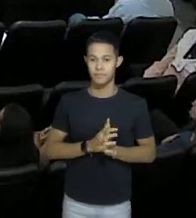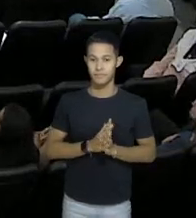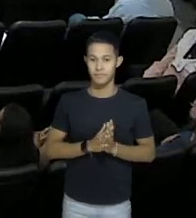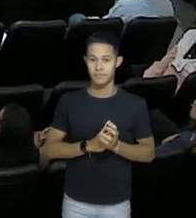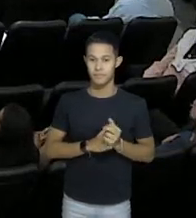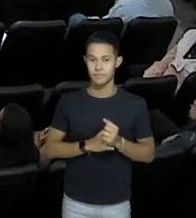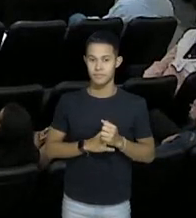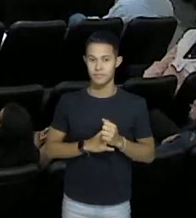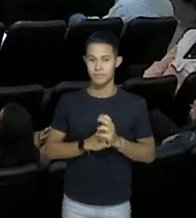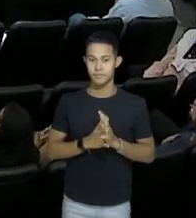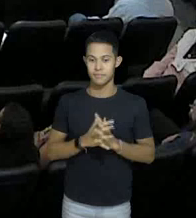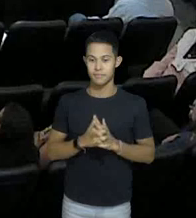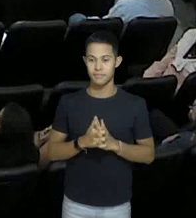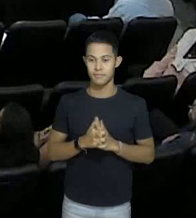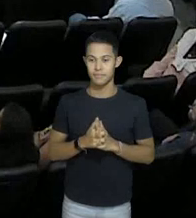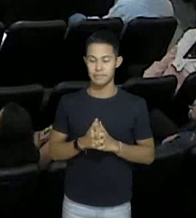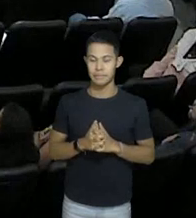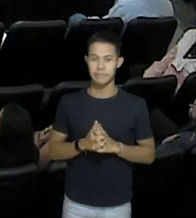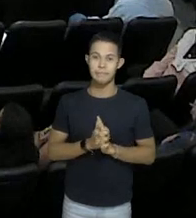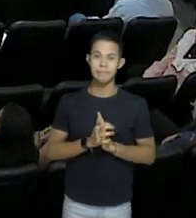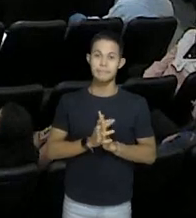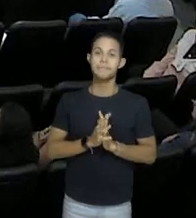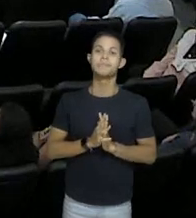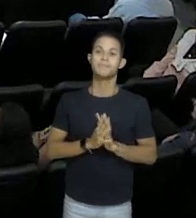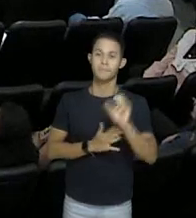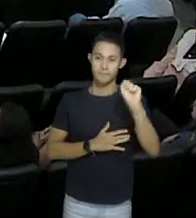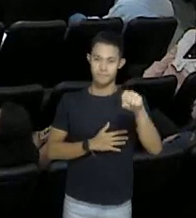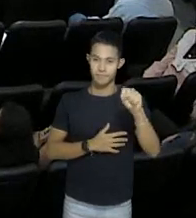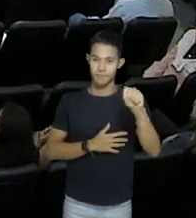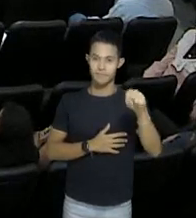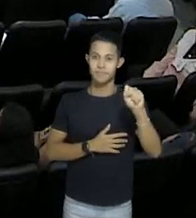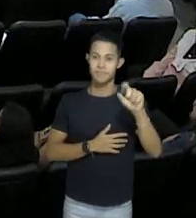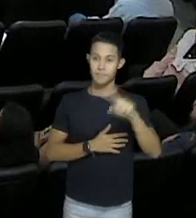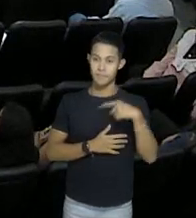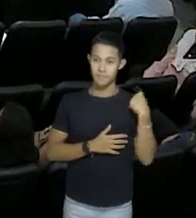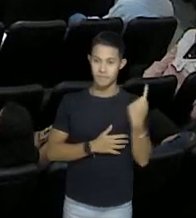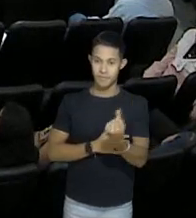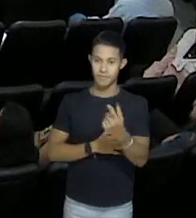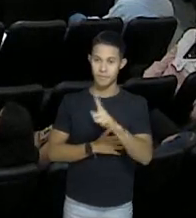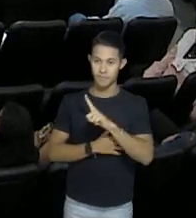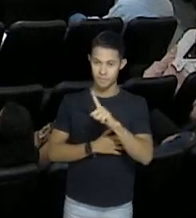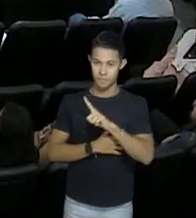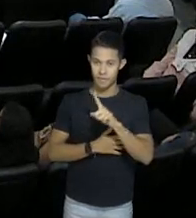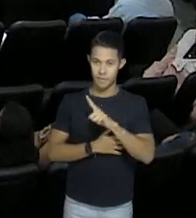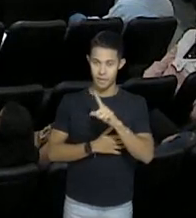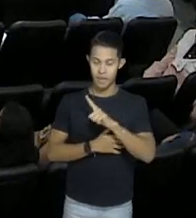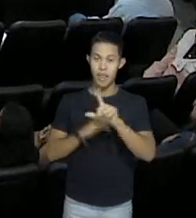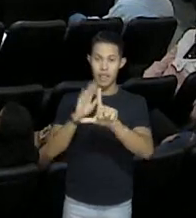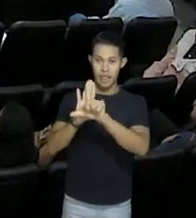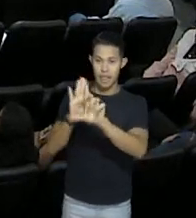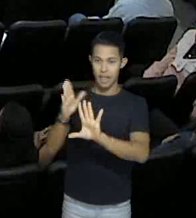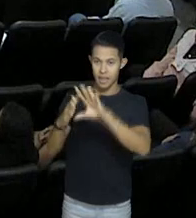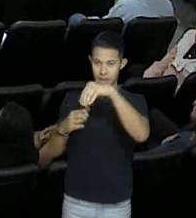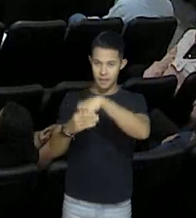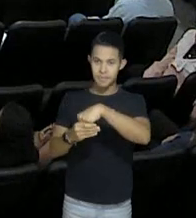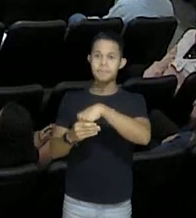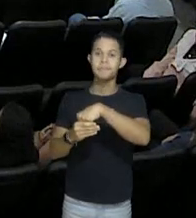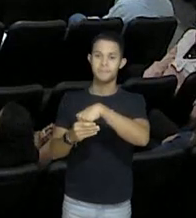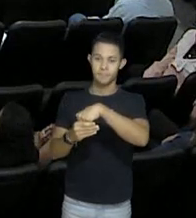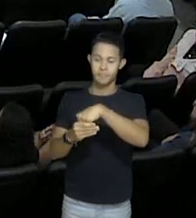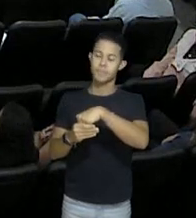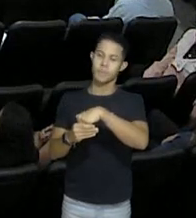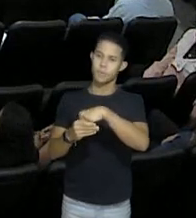Sim, nós temos um regimento interno, que a gente agora está formalizando também, porque até então o CEDRA não tinha